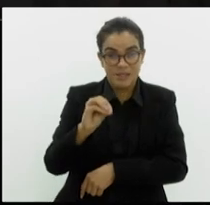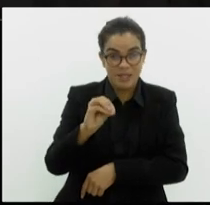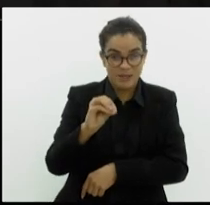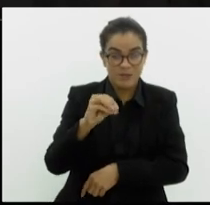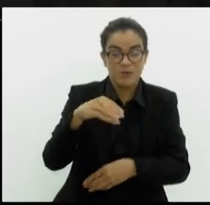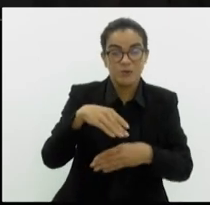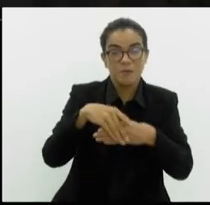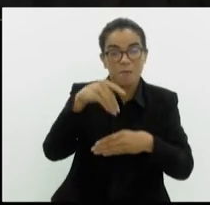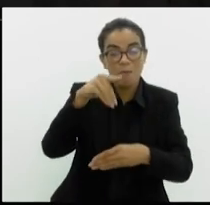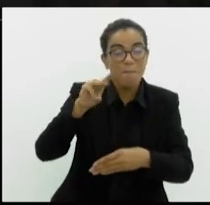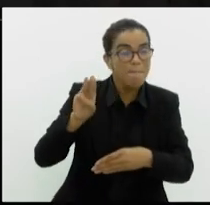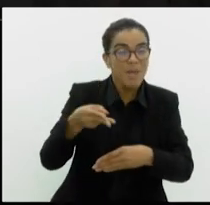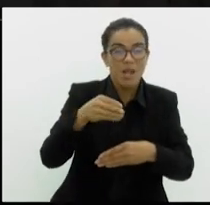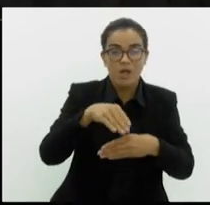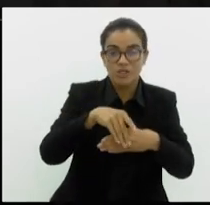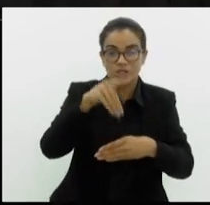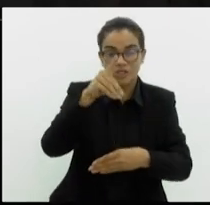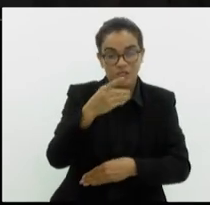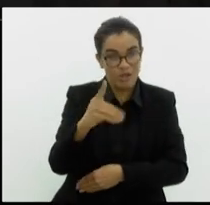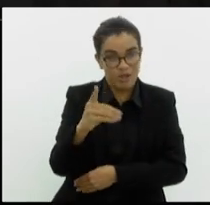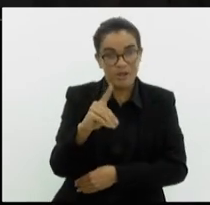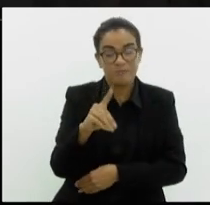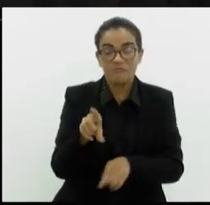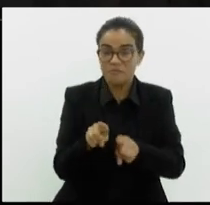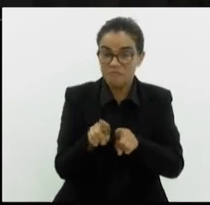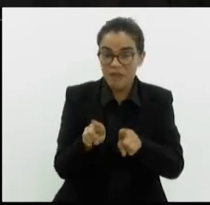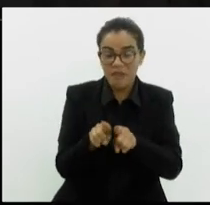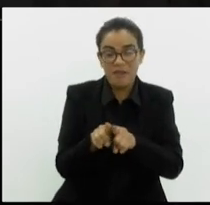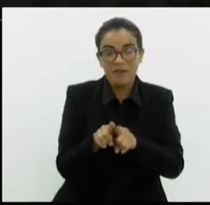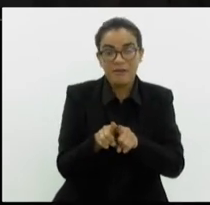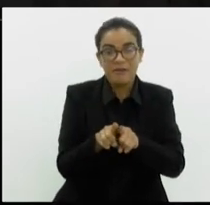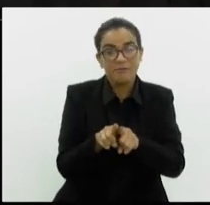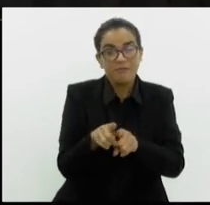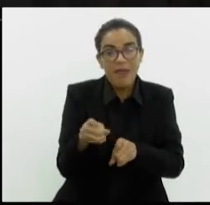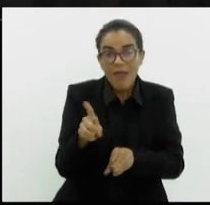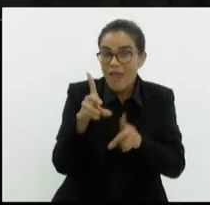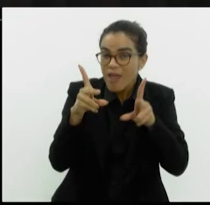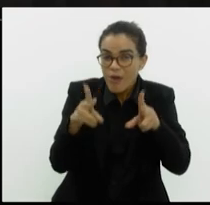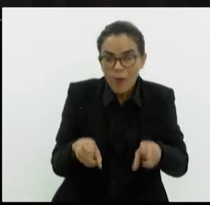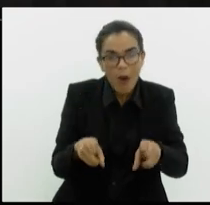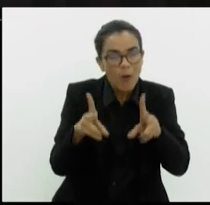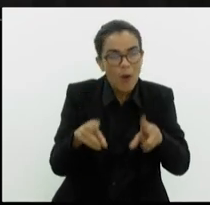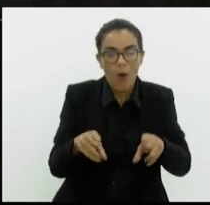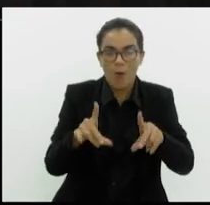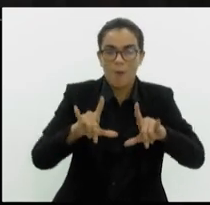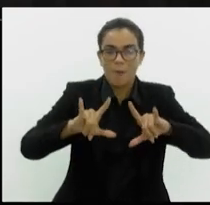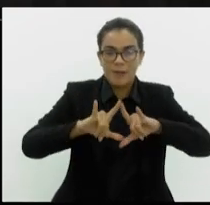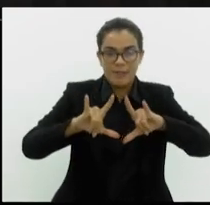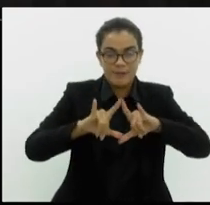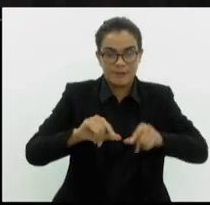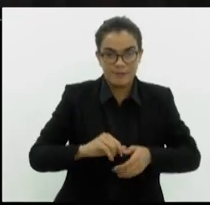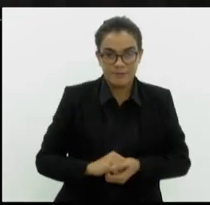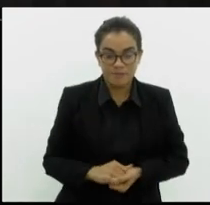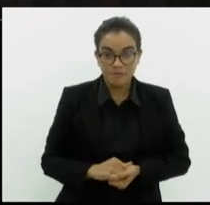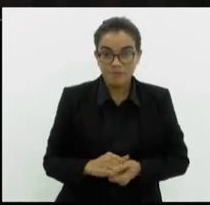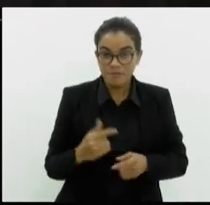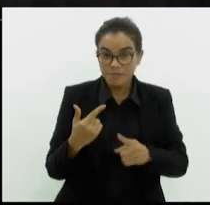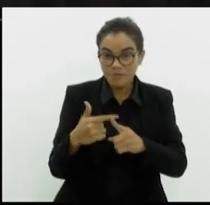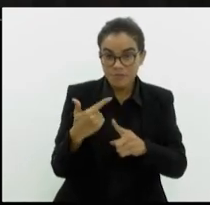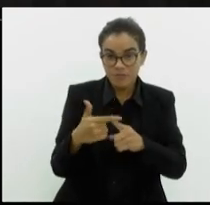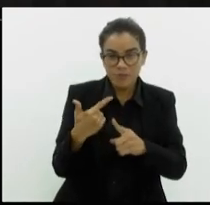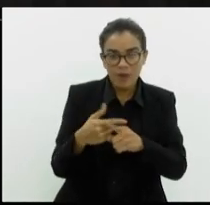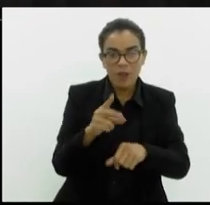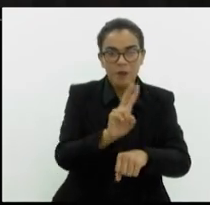Iêmen, que é um pobre de um país, mas que é utilizado como milícia. Porque o Irã, na verdade, ele não coloca a